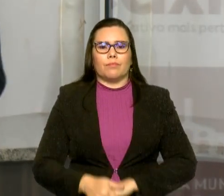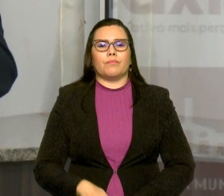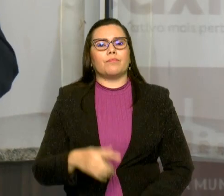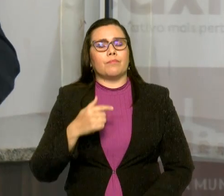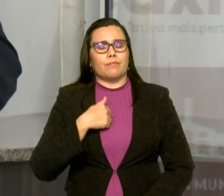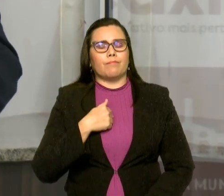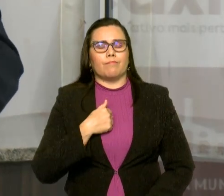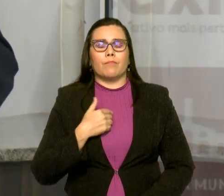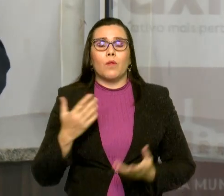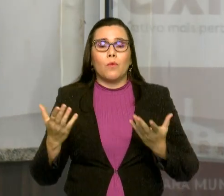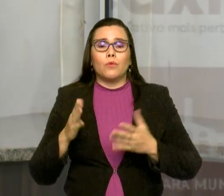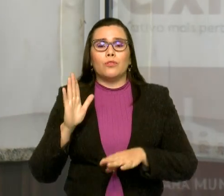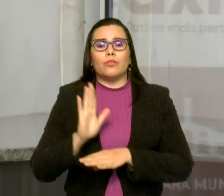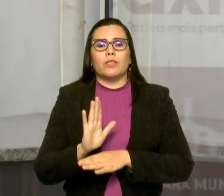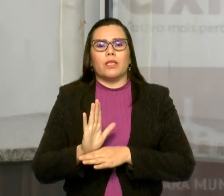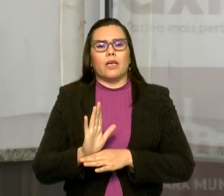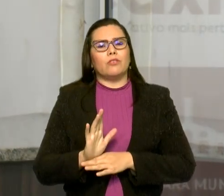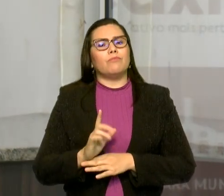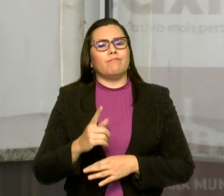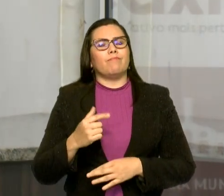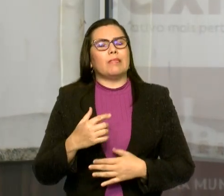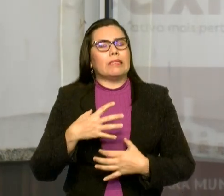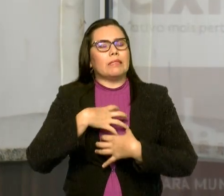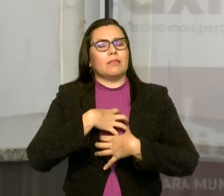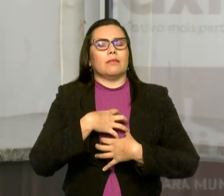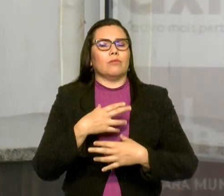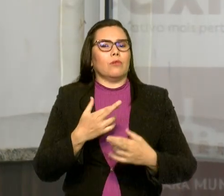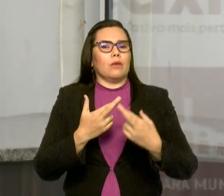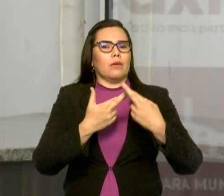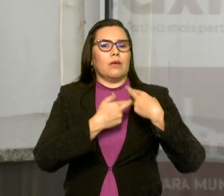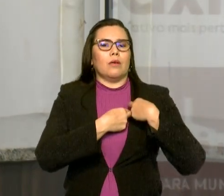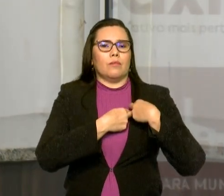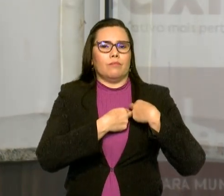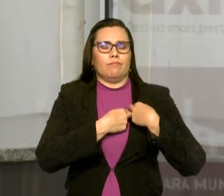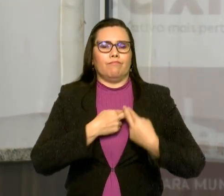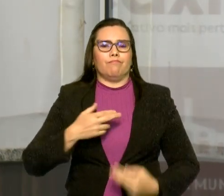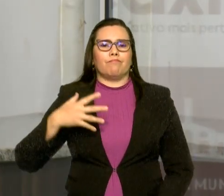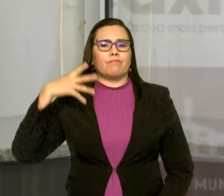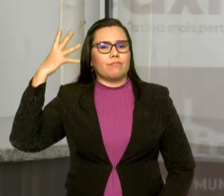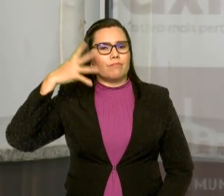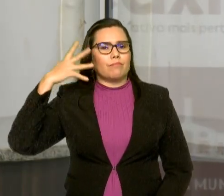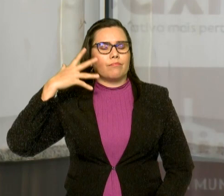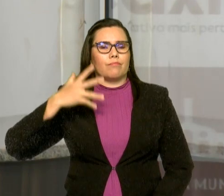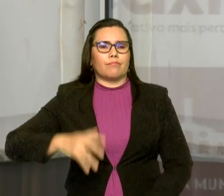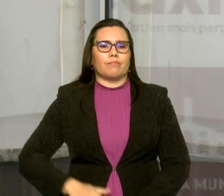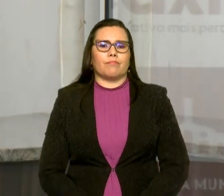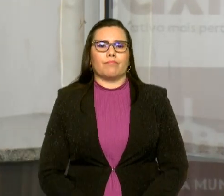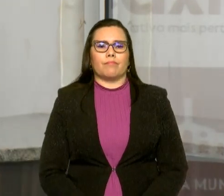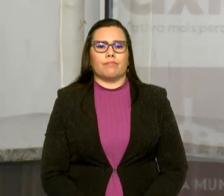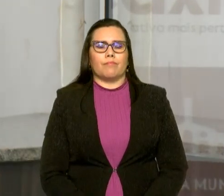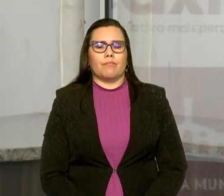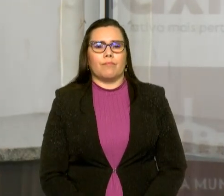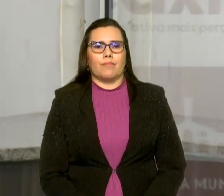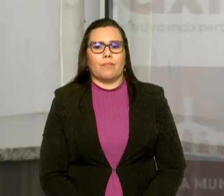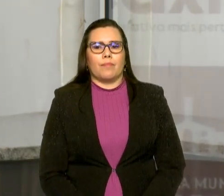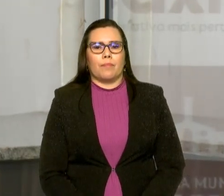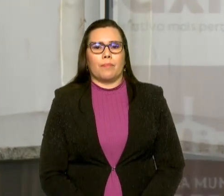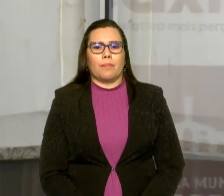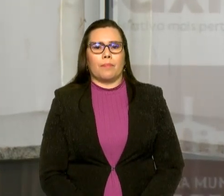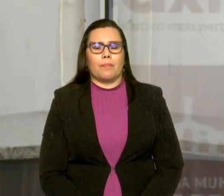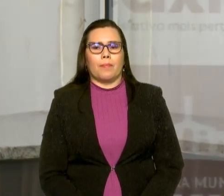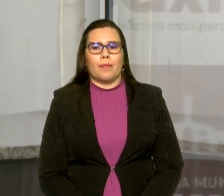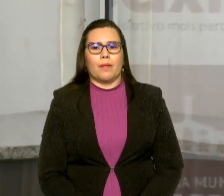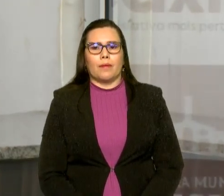tarde, vir até esta tribuna e uma passagem rápida pelo grande expediente, pela questão